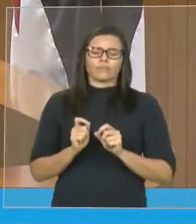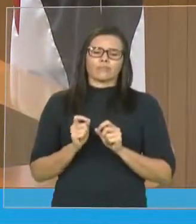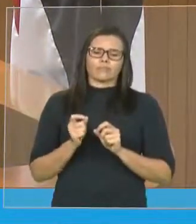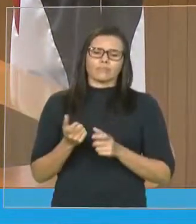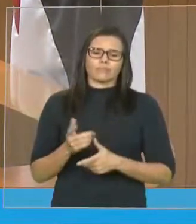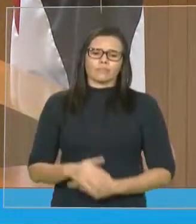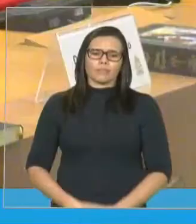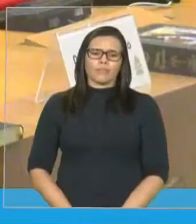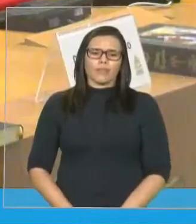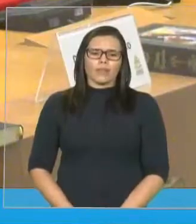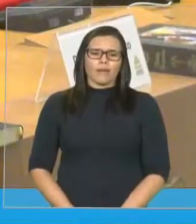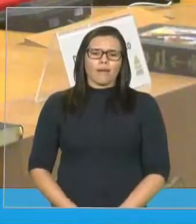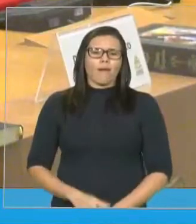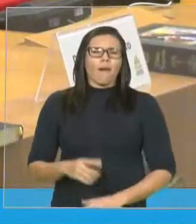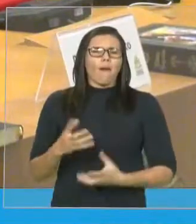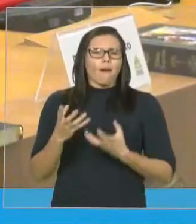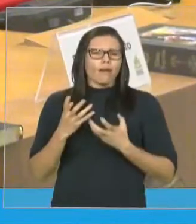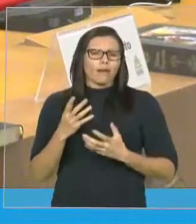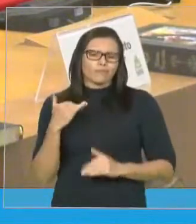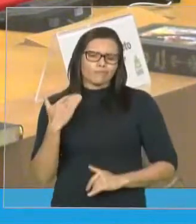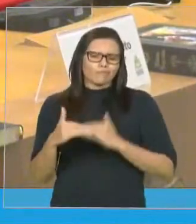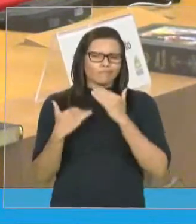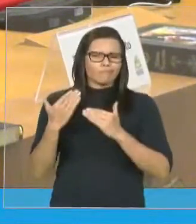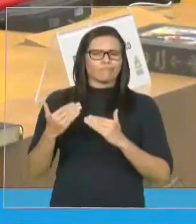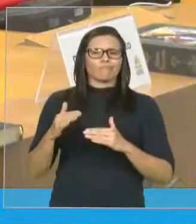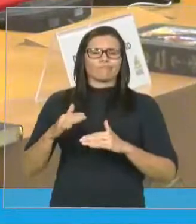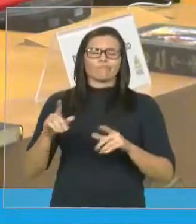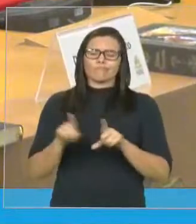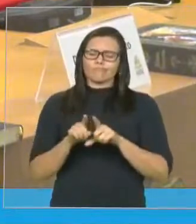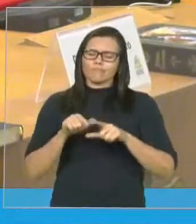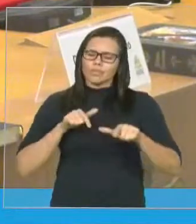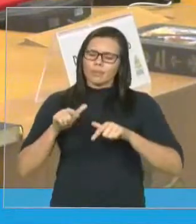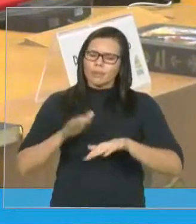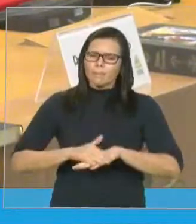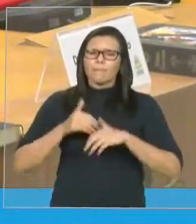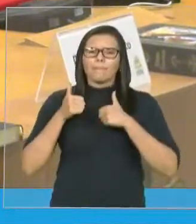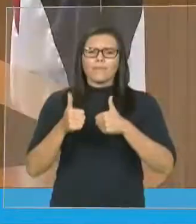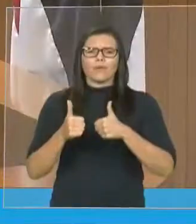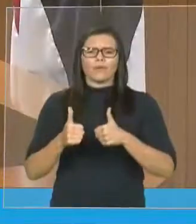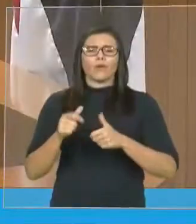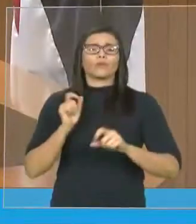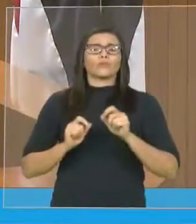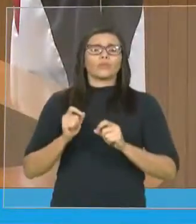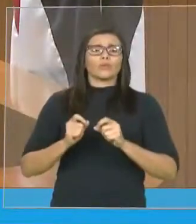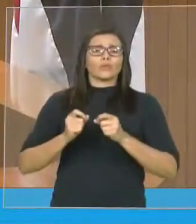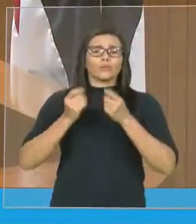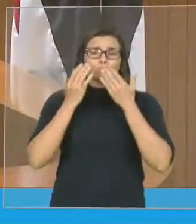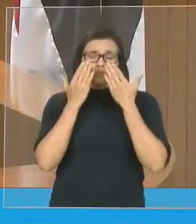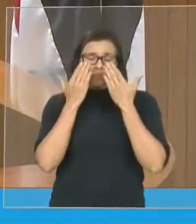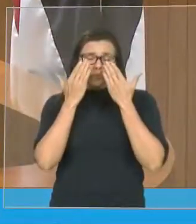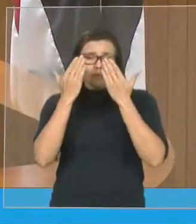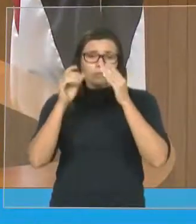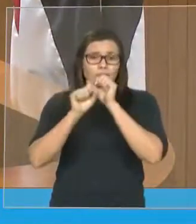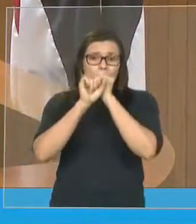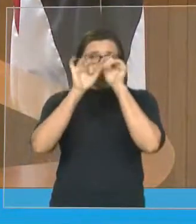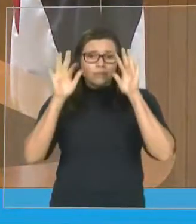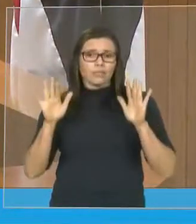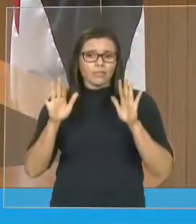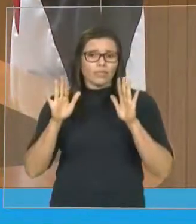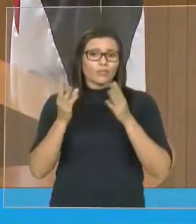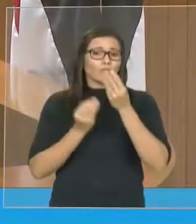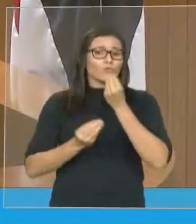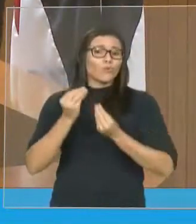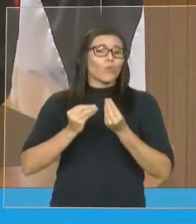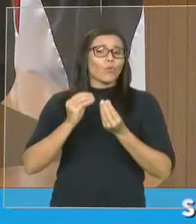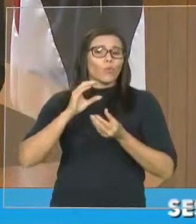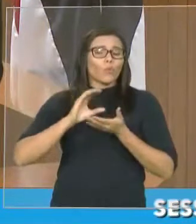da transparência da despesa pública, da receita pública. Excelência no controle dos gastos públicos. Não basta a gente